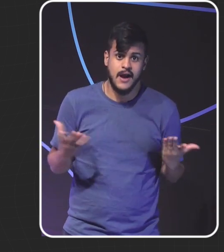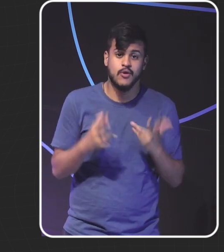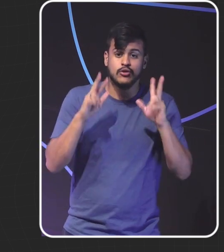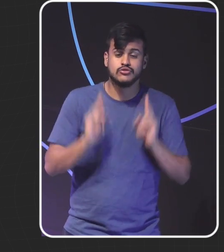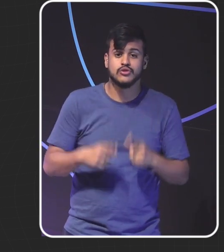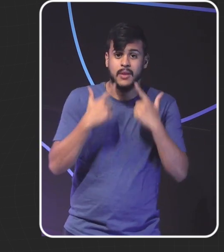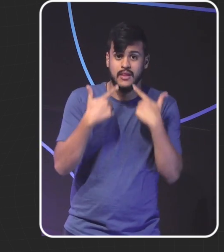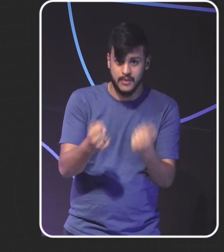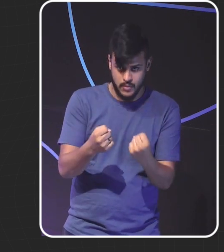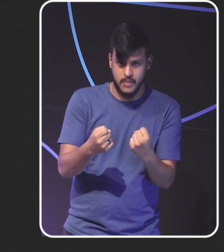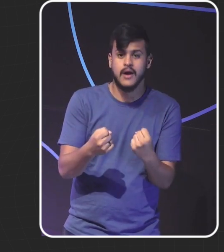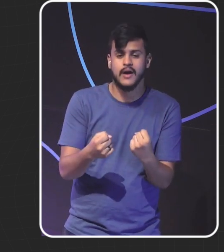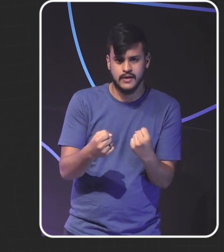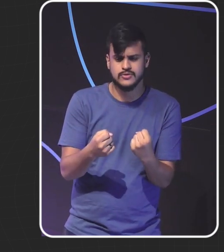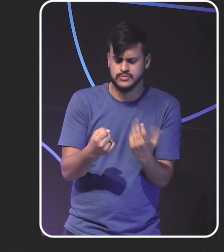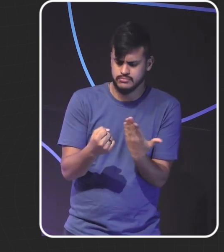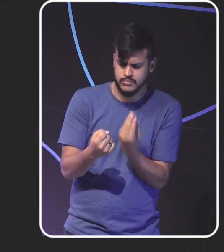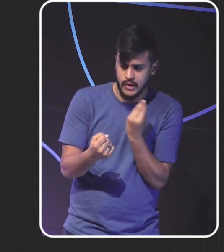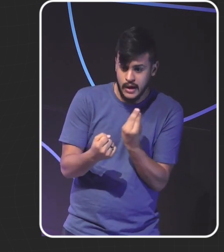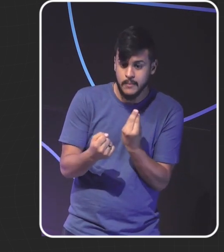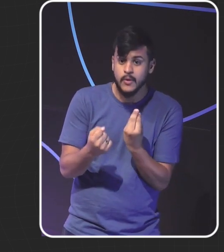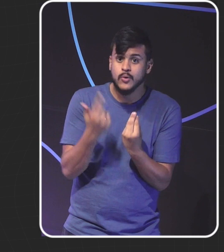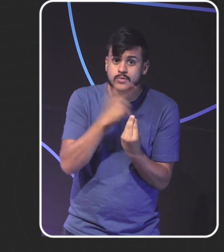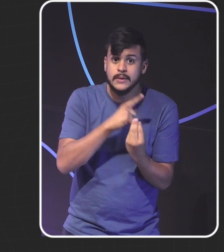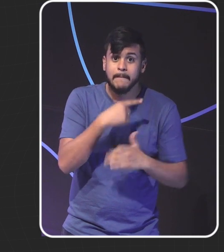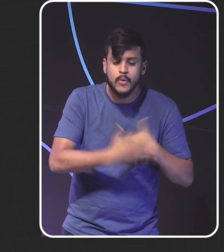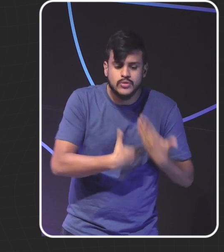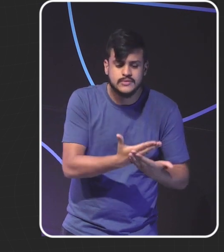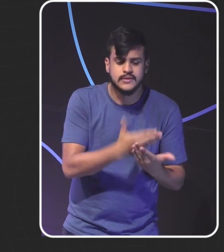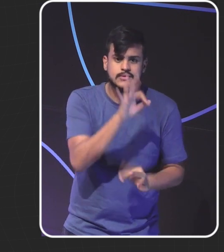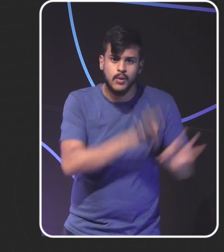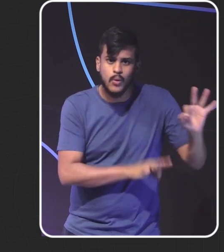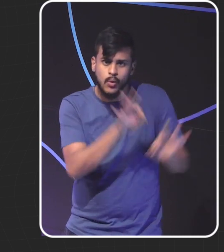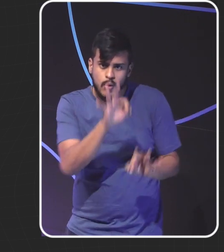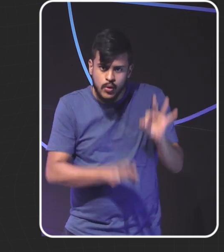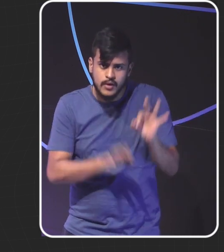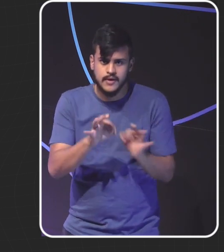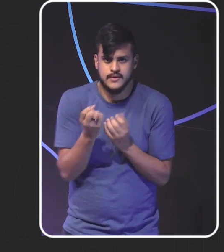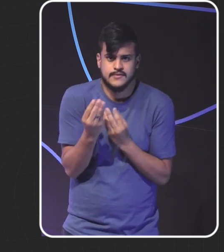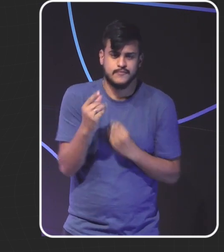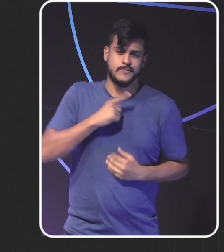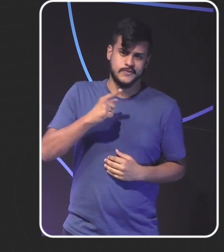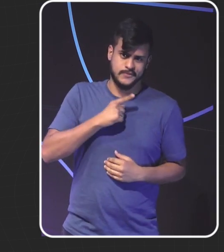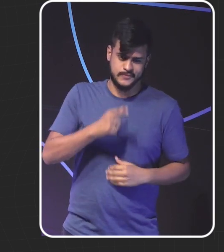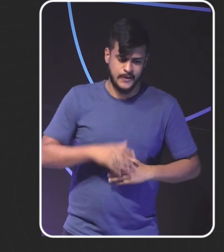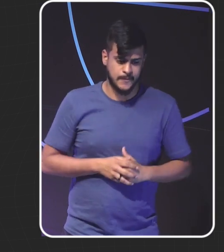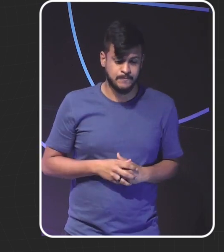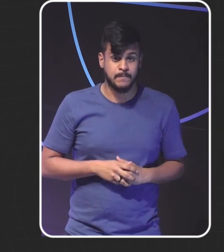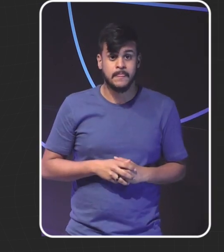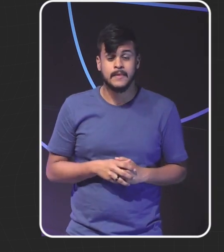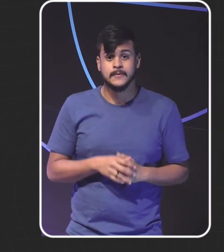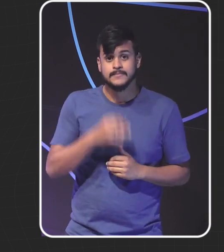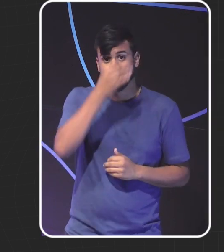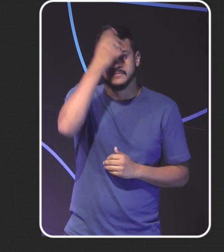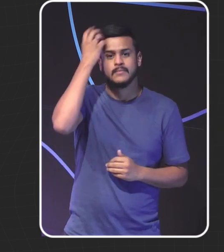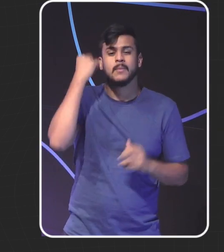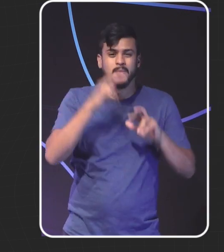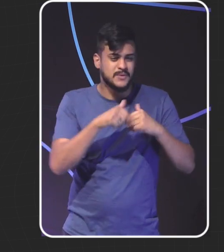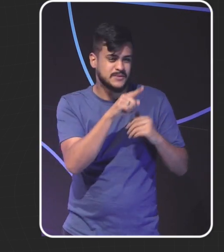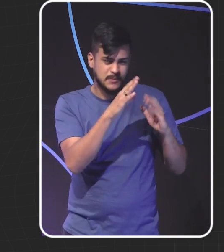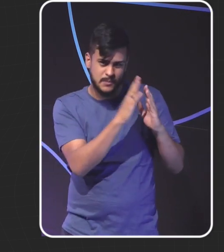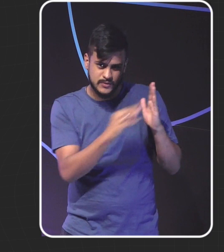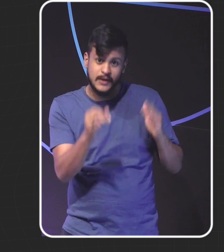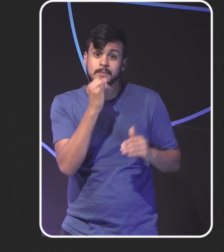linguagem no sentido de processar e organizar a informação. Tanto que esses modelos, né,